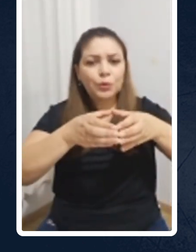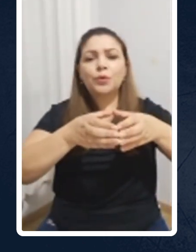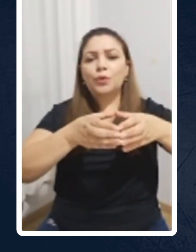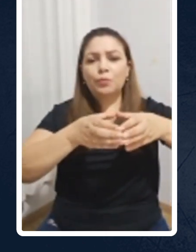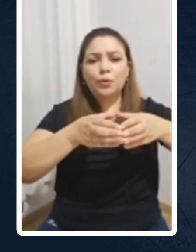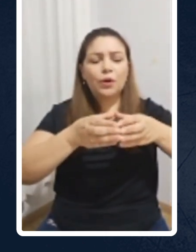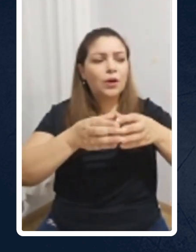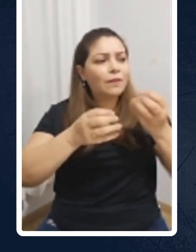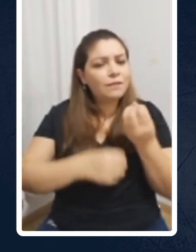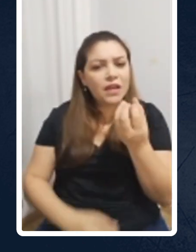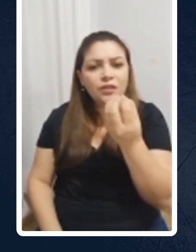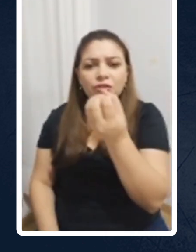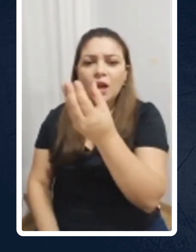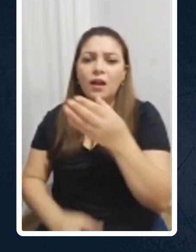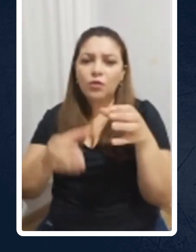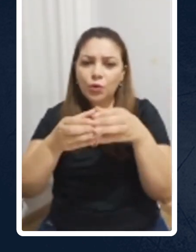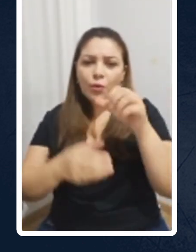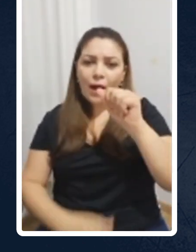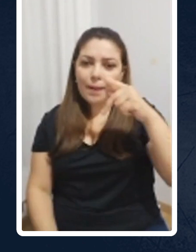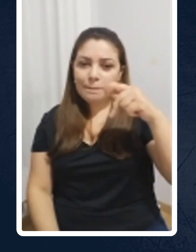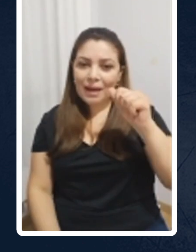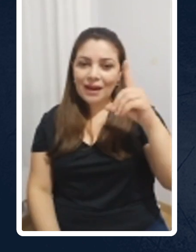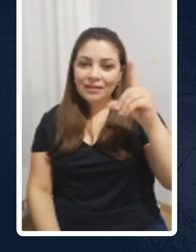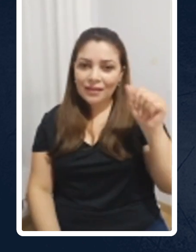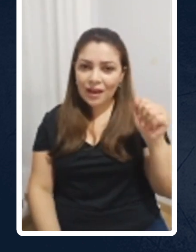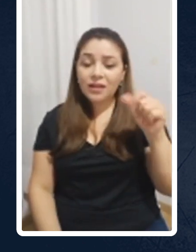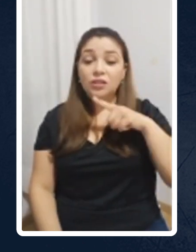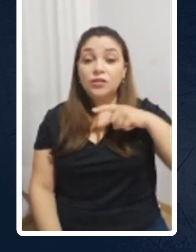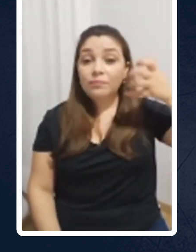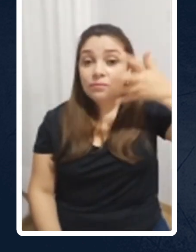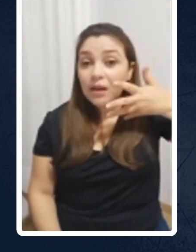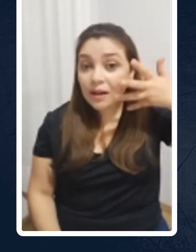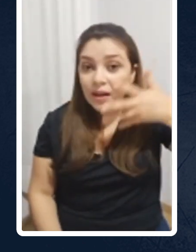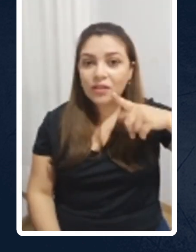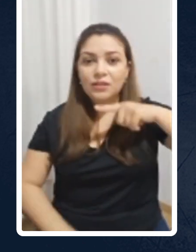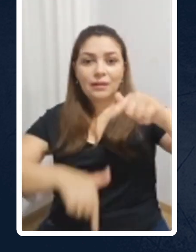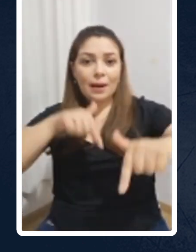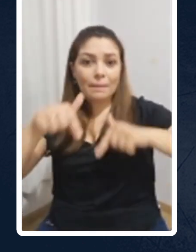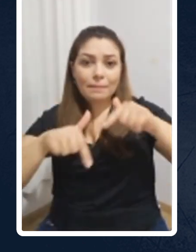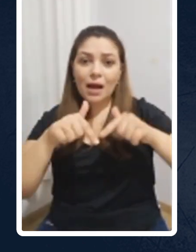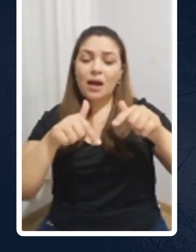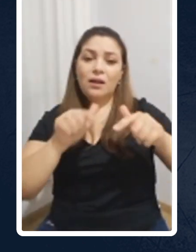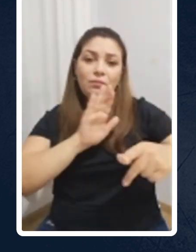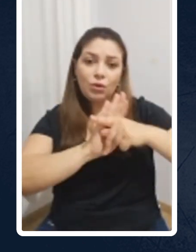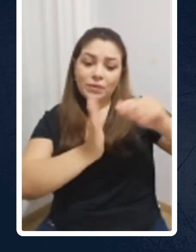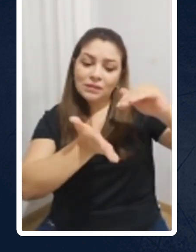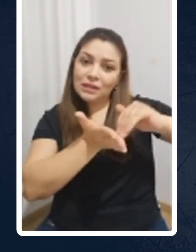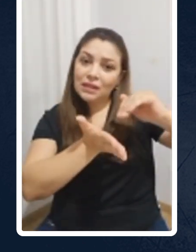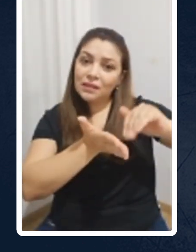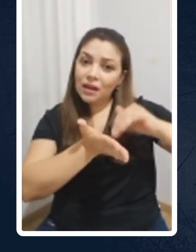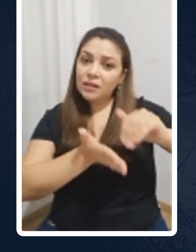apresentando palestras, trocando o nosso trabalho junto à Secretaria da Educação pela